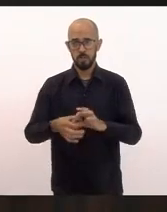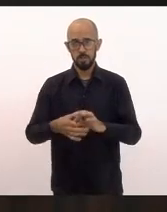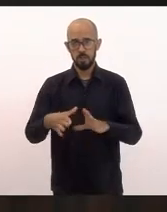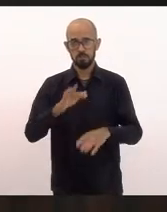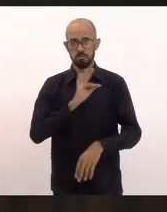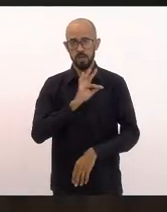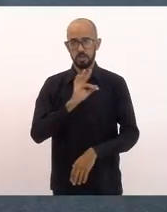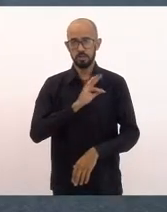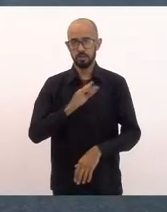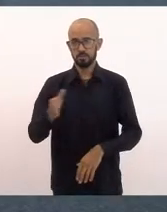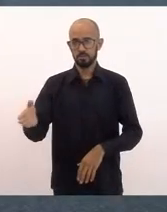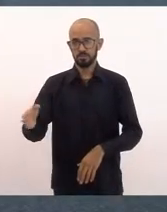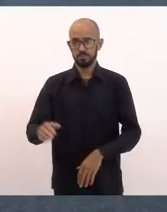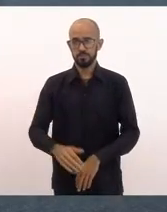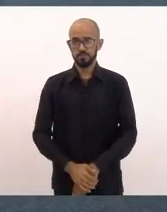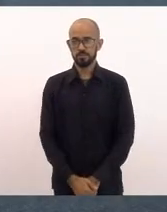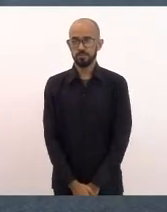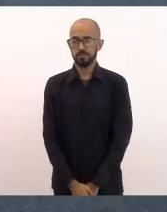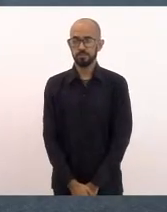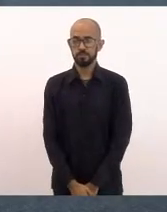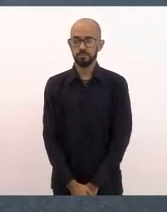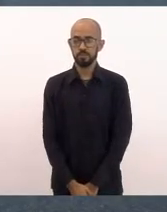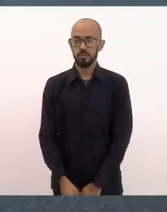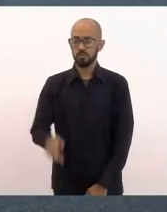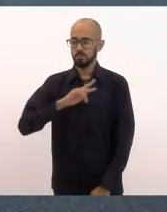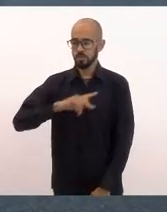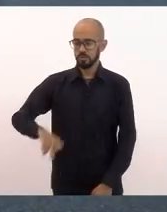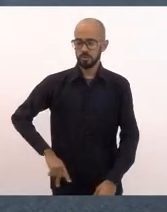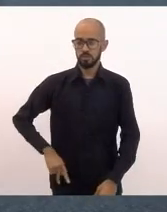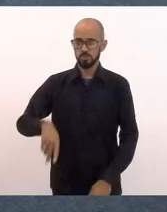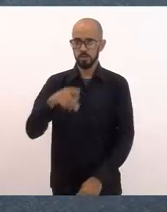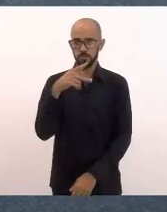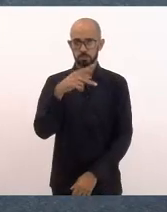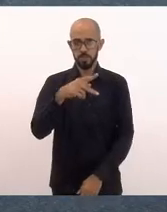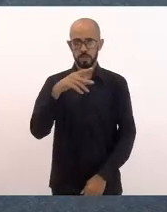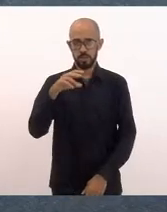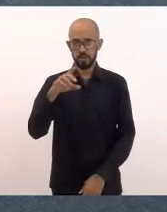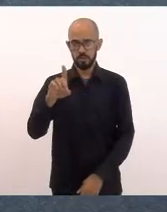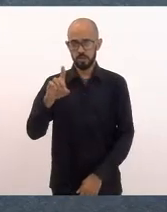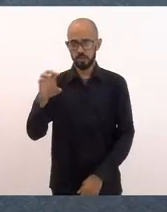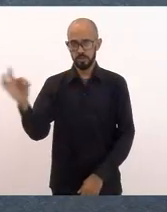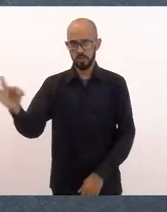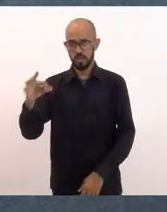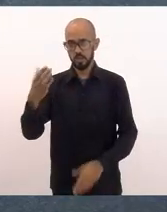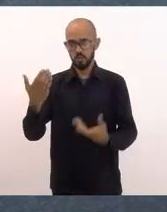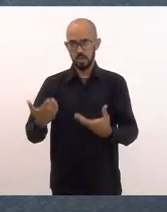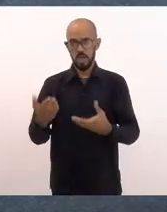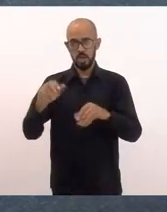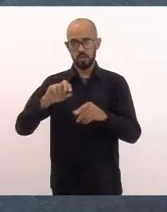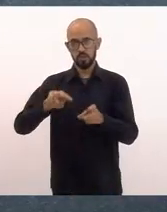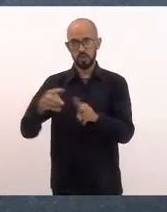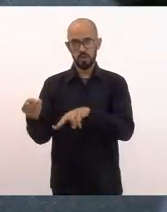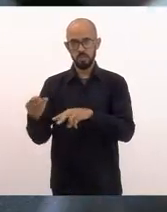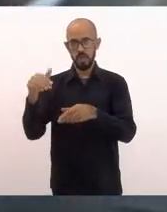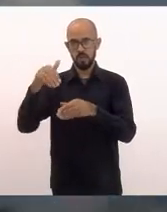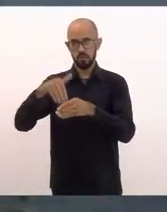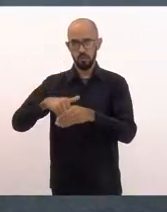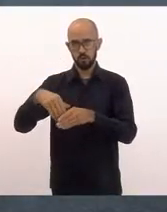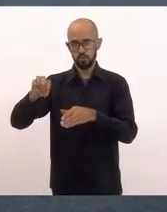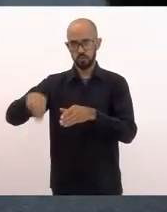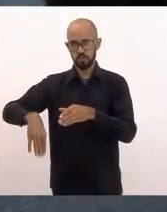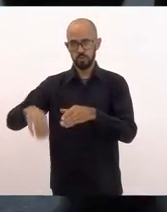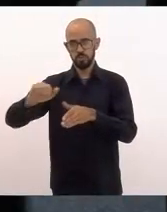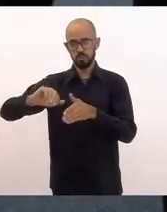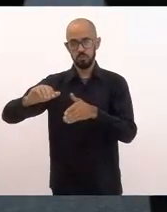Marta. Presidente, pelo PDT, eu quero encaminhar o voto sim pela rejeição ao